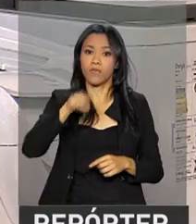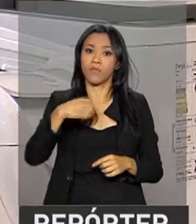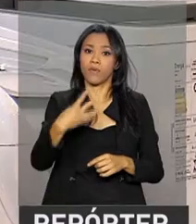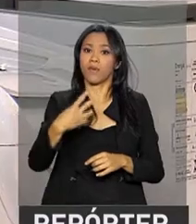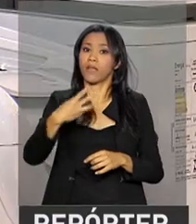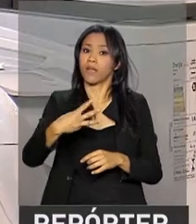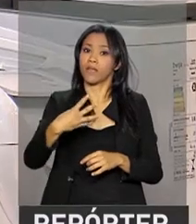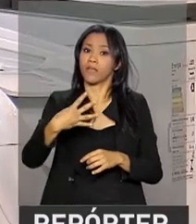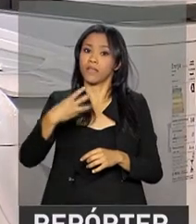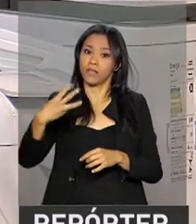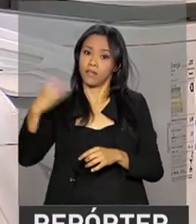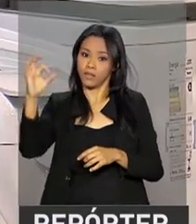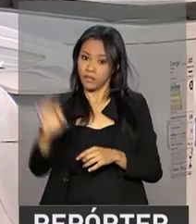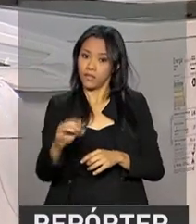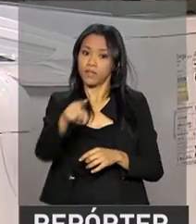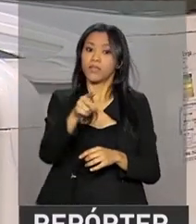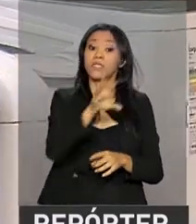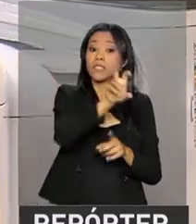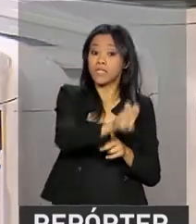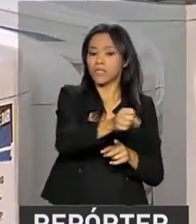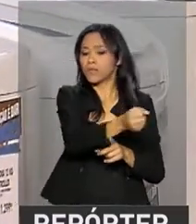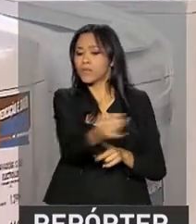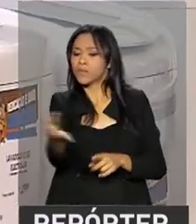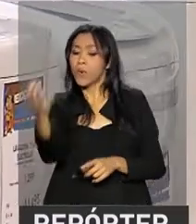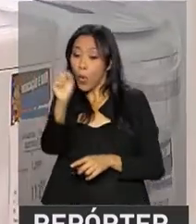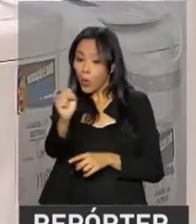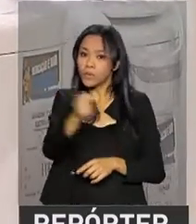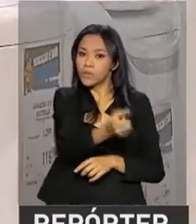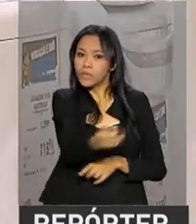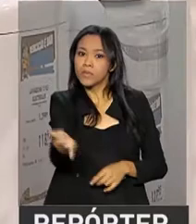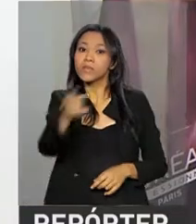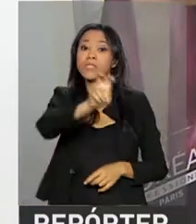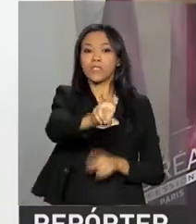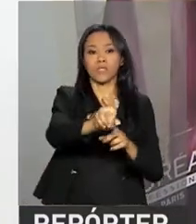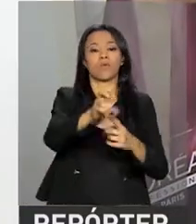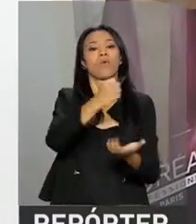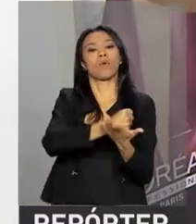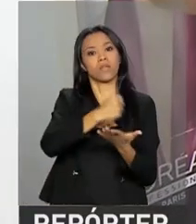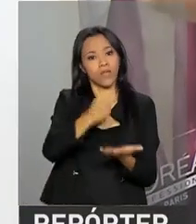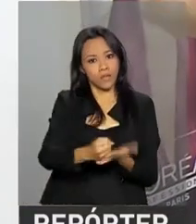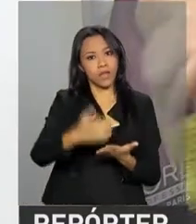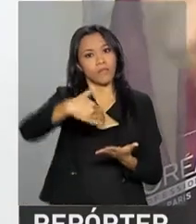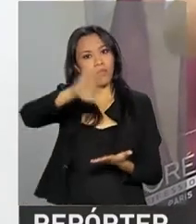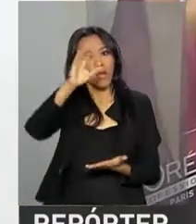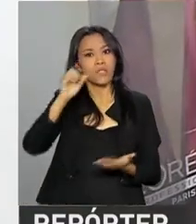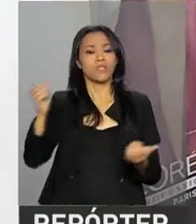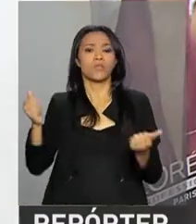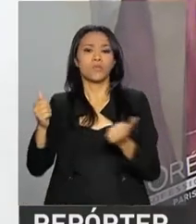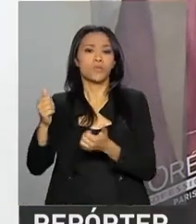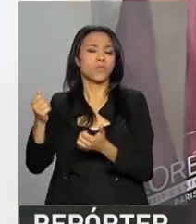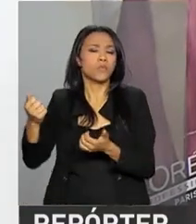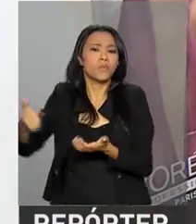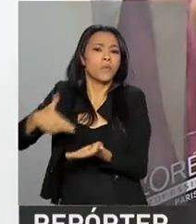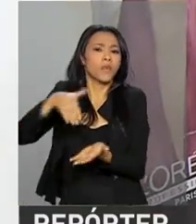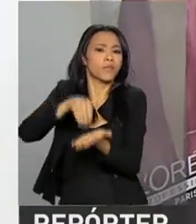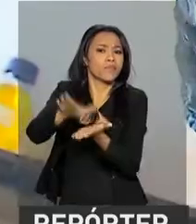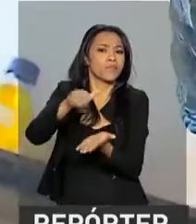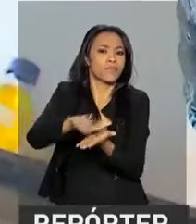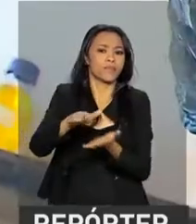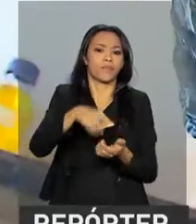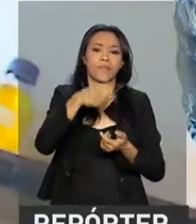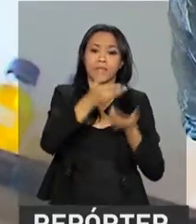0,43%. 5 dos 8 setores da atividade econômica contrataram mais do que demitiram em agosto.